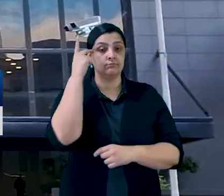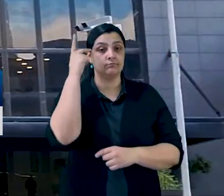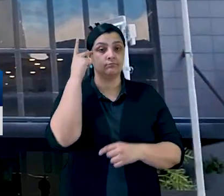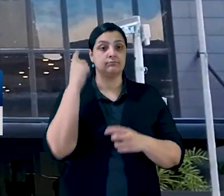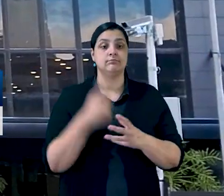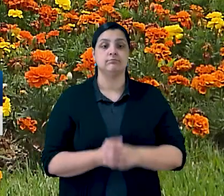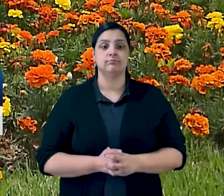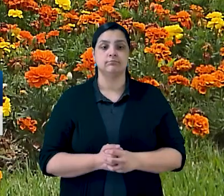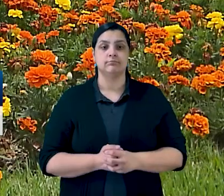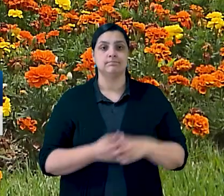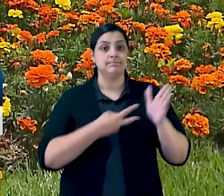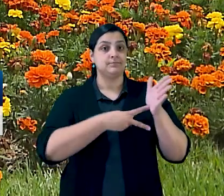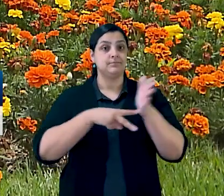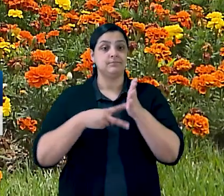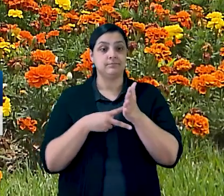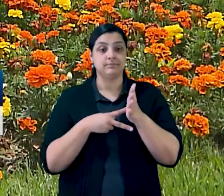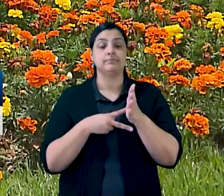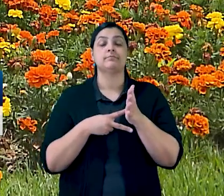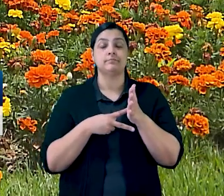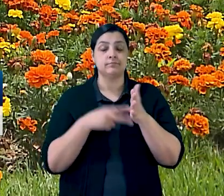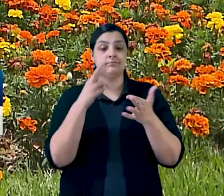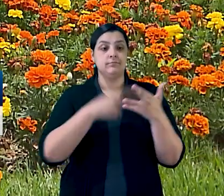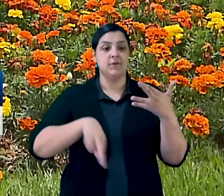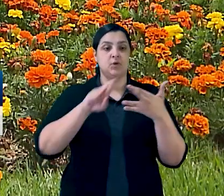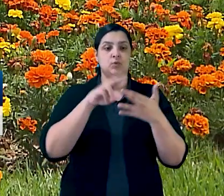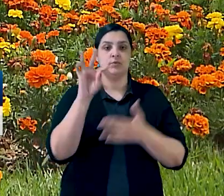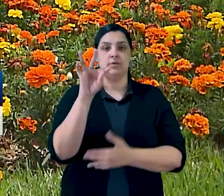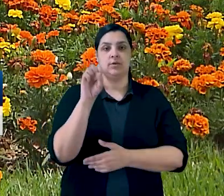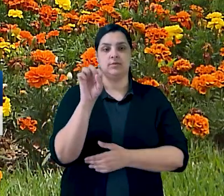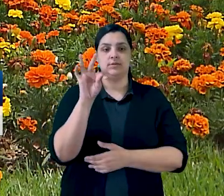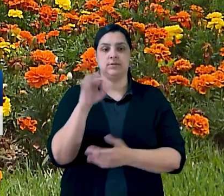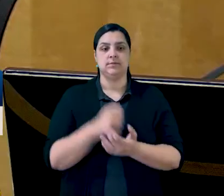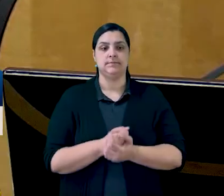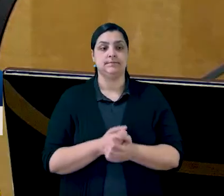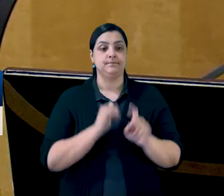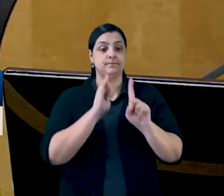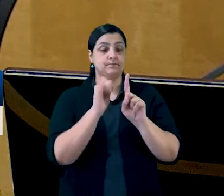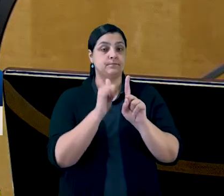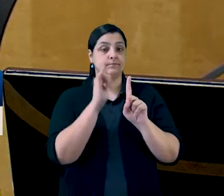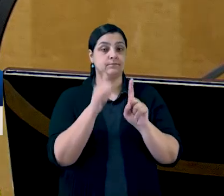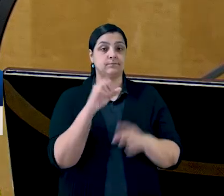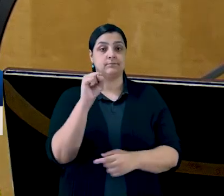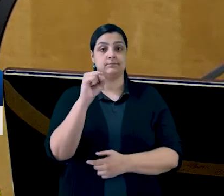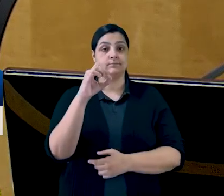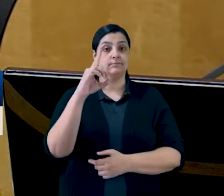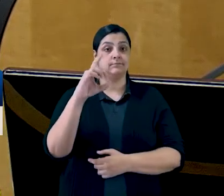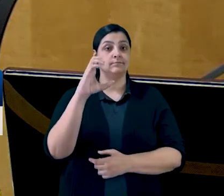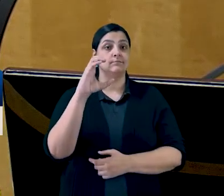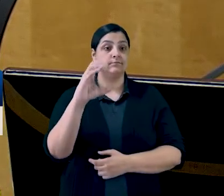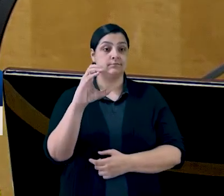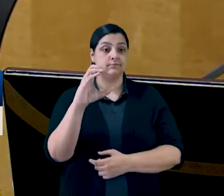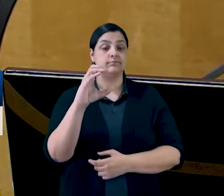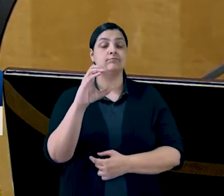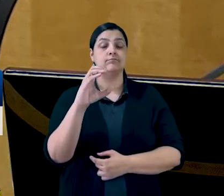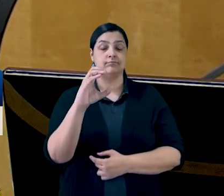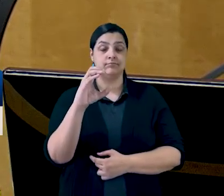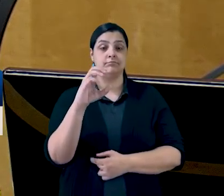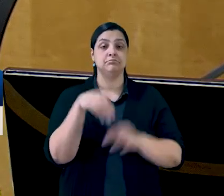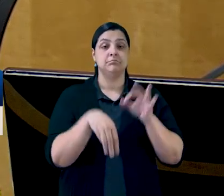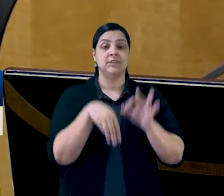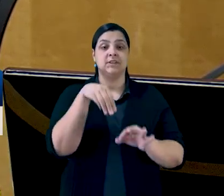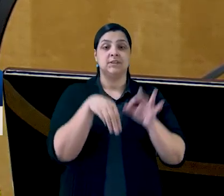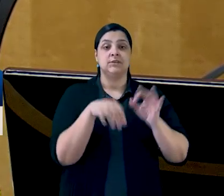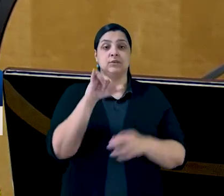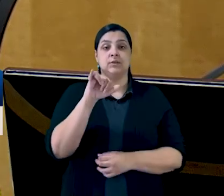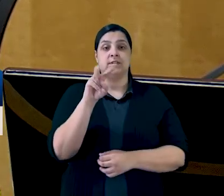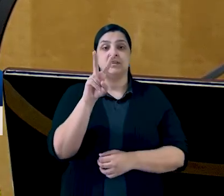Região em São Paulo. Os sindicatos recorreram ao Tribunal Superior do Trabalho. O relator do recurso na sessão de dissídios coletivos do